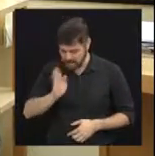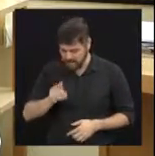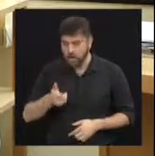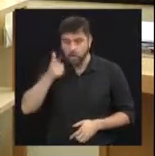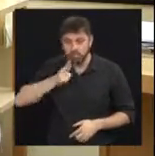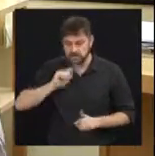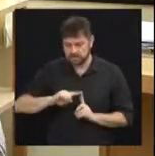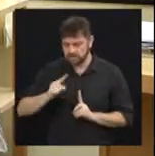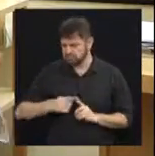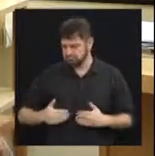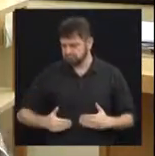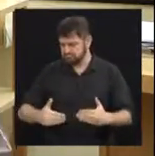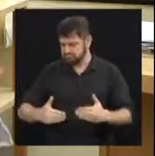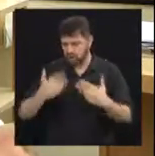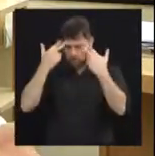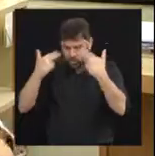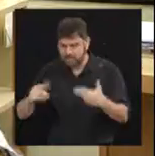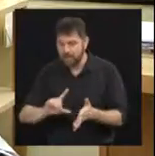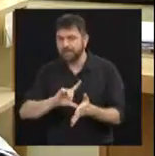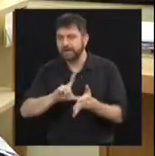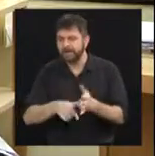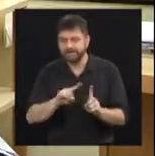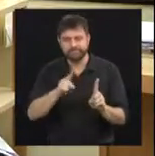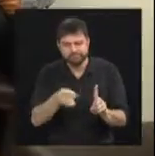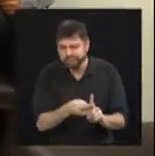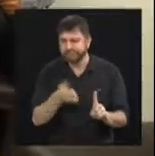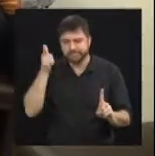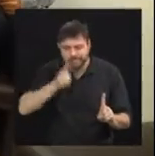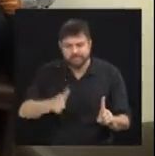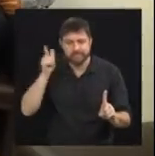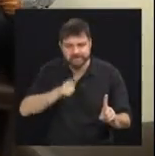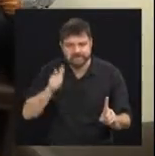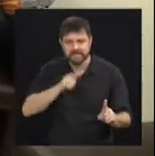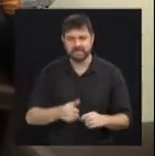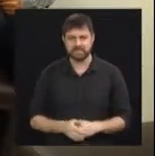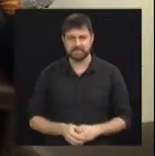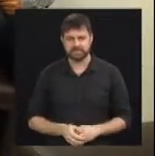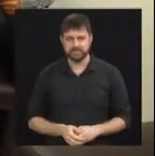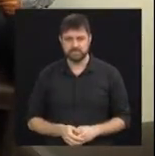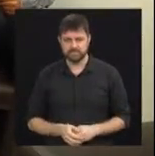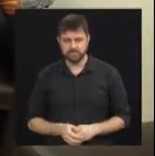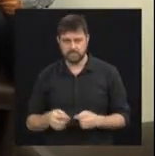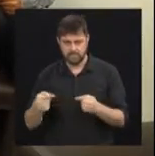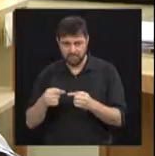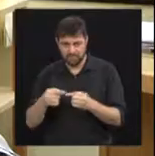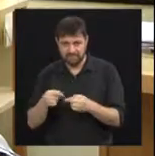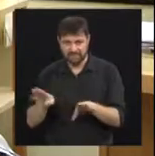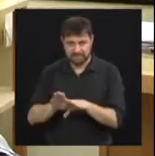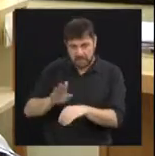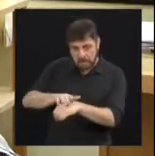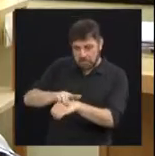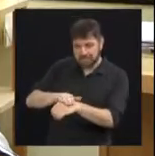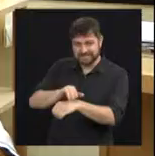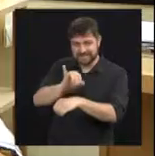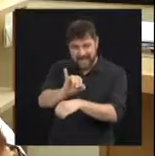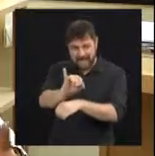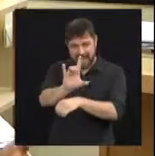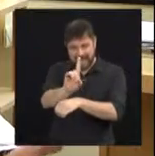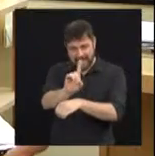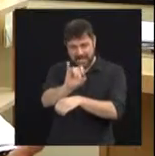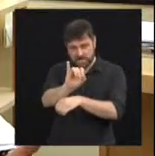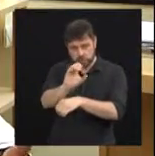então existe uma dificuldade para engravidar novamente. Tem relação com os casos idiopáticos? Sim, na verdade,